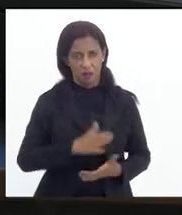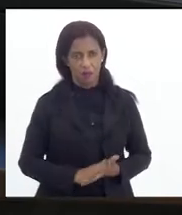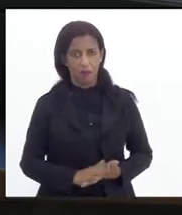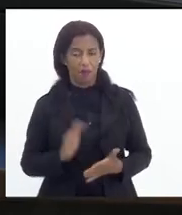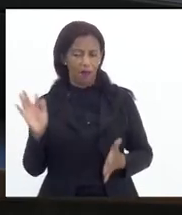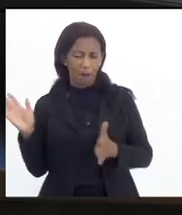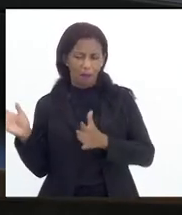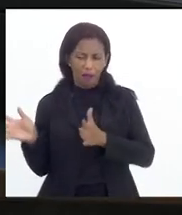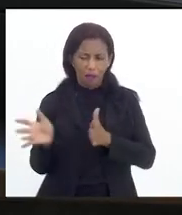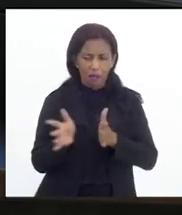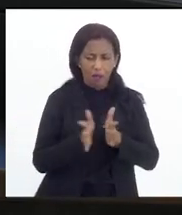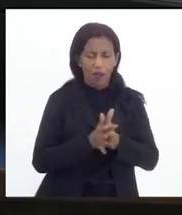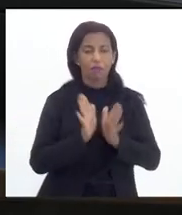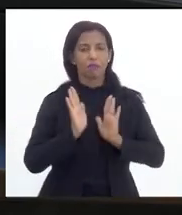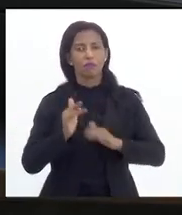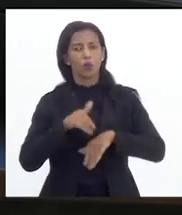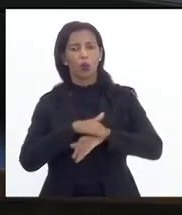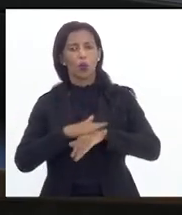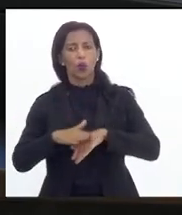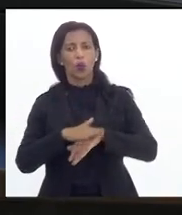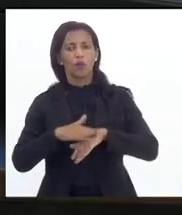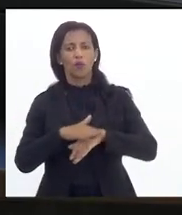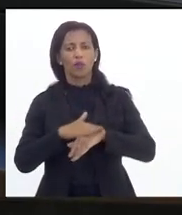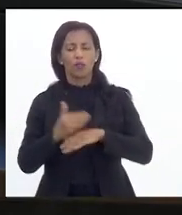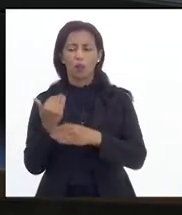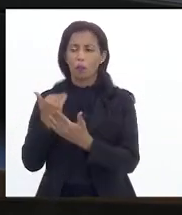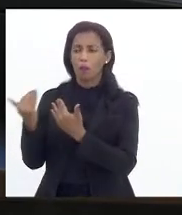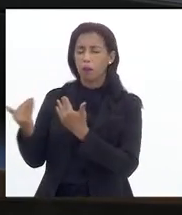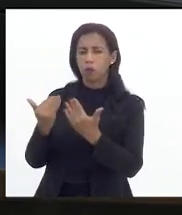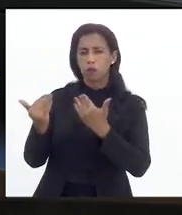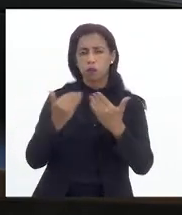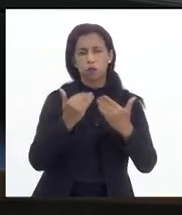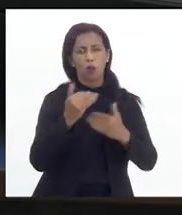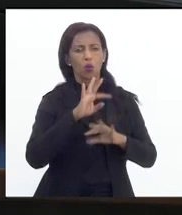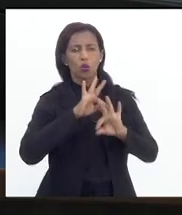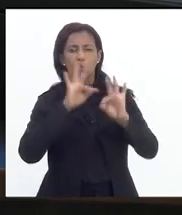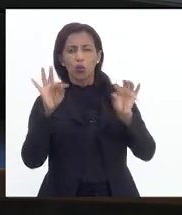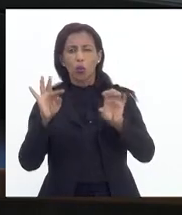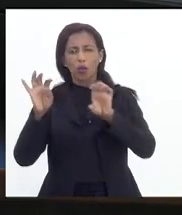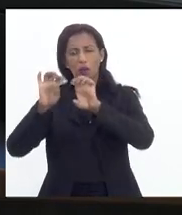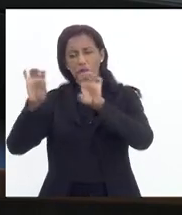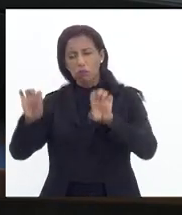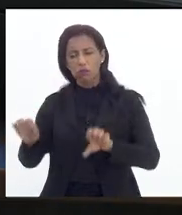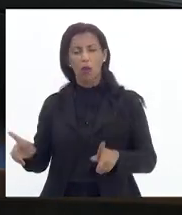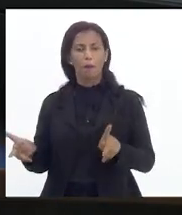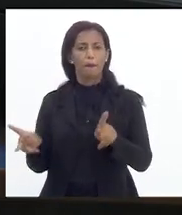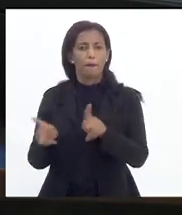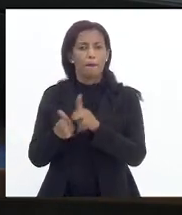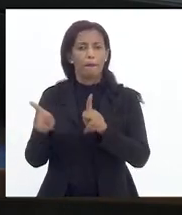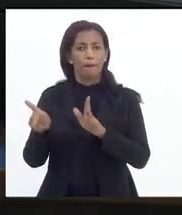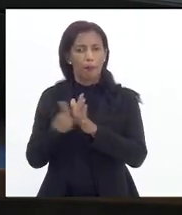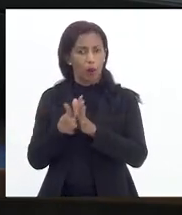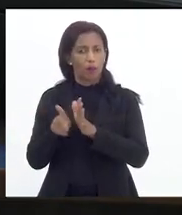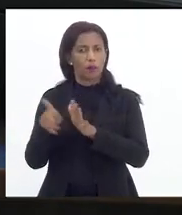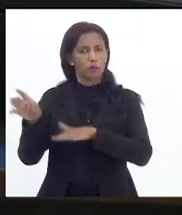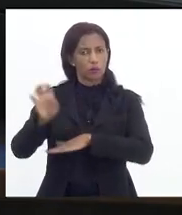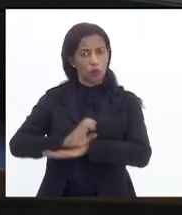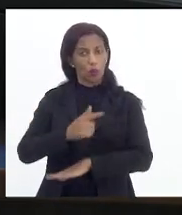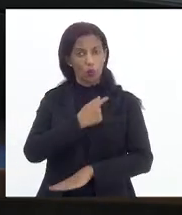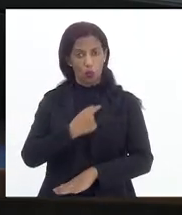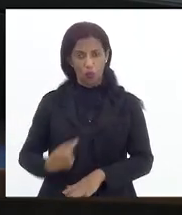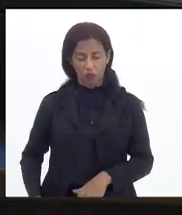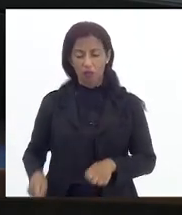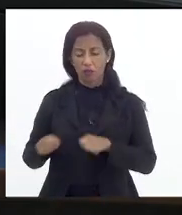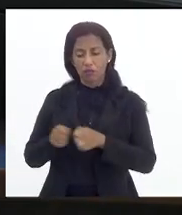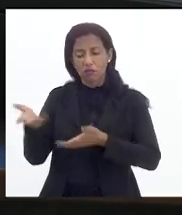mas até lá nós temos conversando com o Tesouro Nacional conversando com toda a estrutura do estado o governador fez questão de